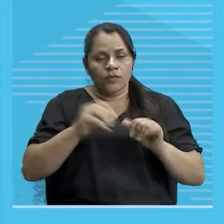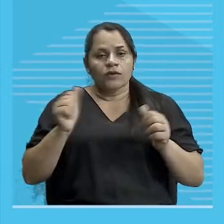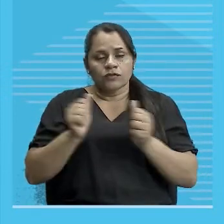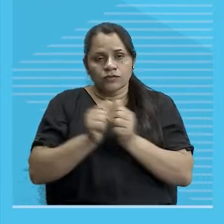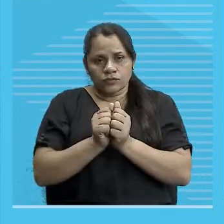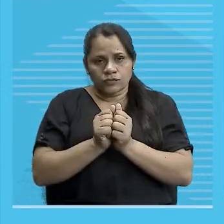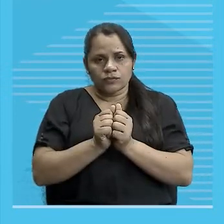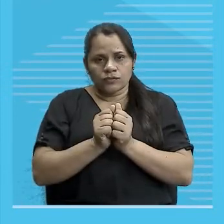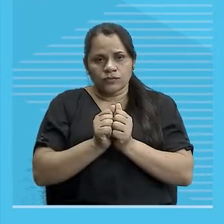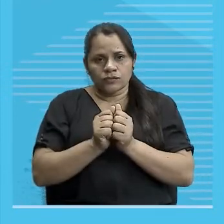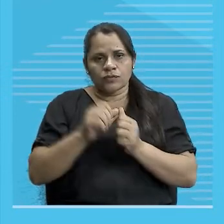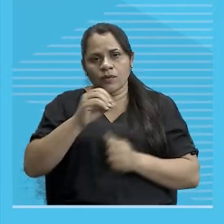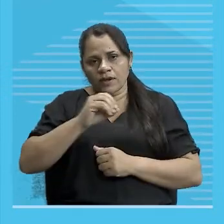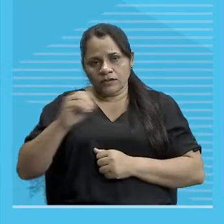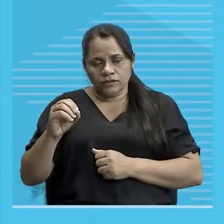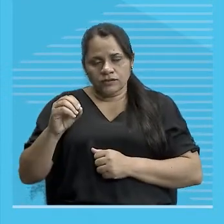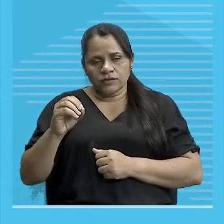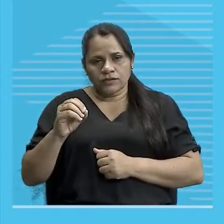isso mesmo?